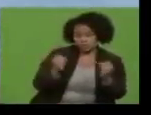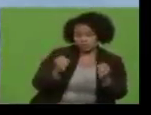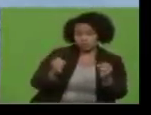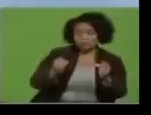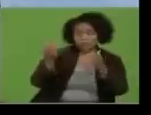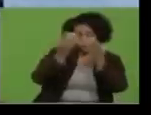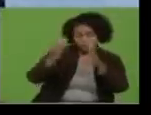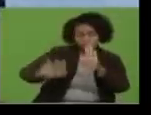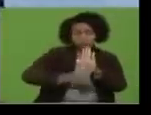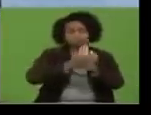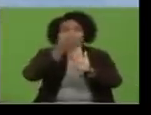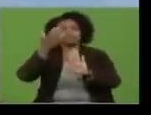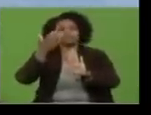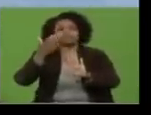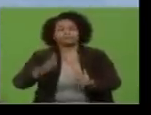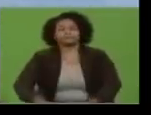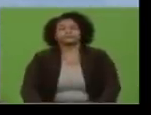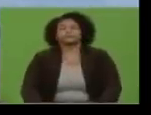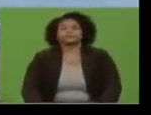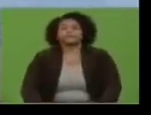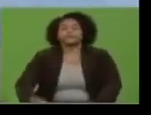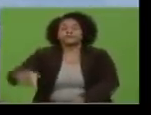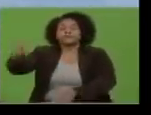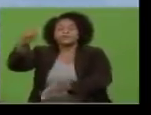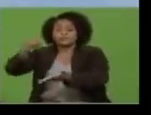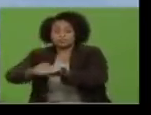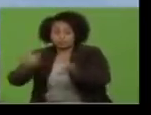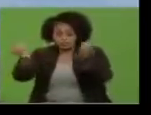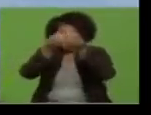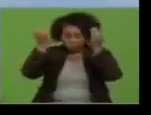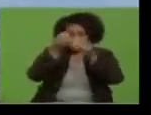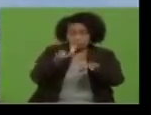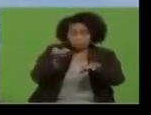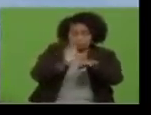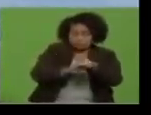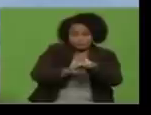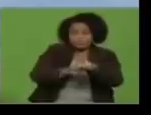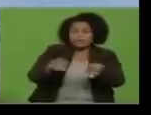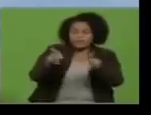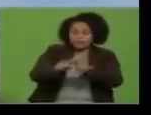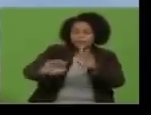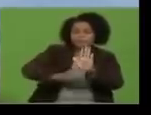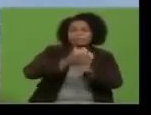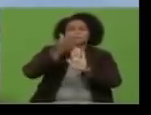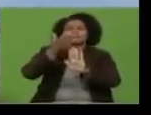de aulas nos centros de formação profissional públicos.